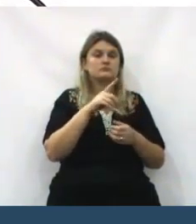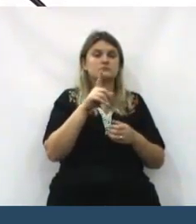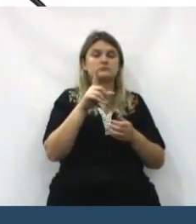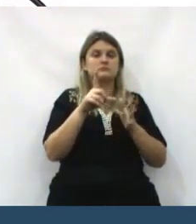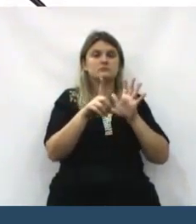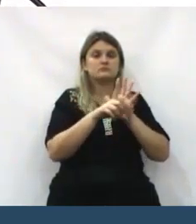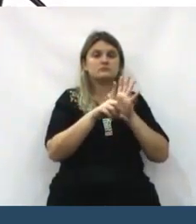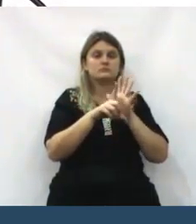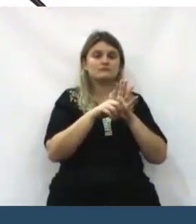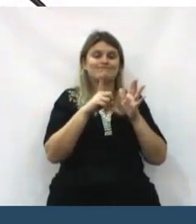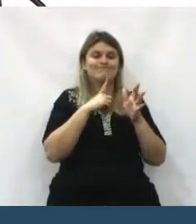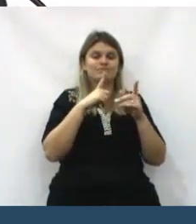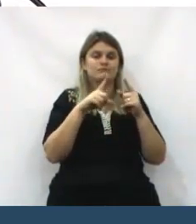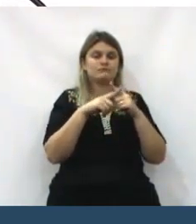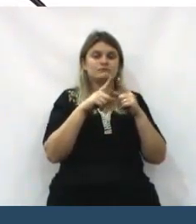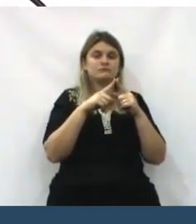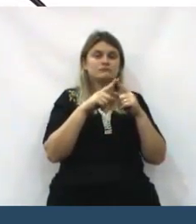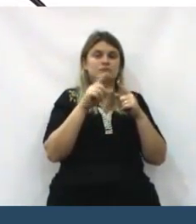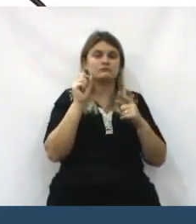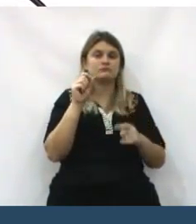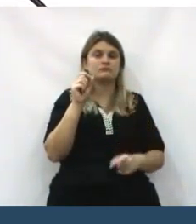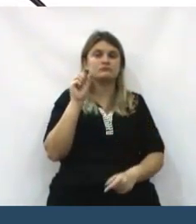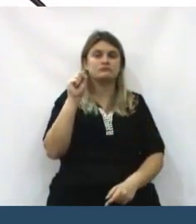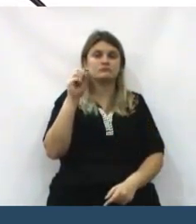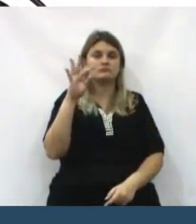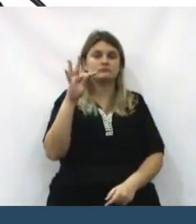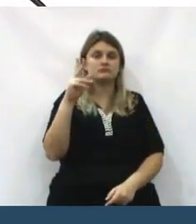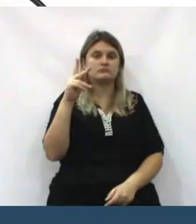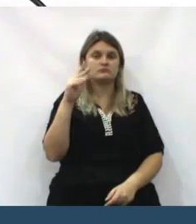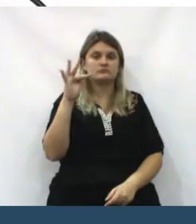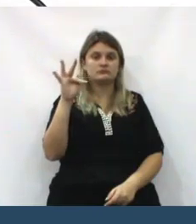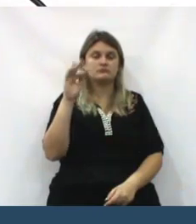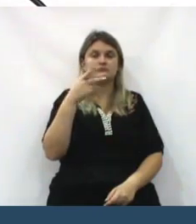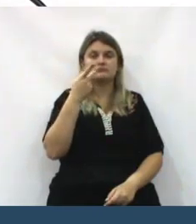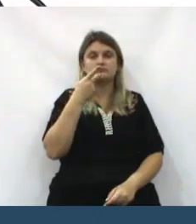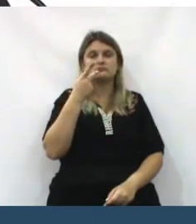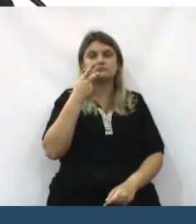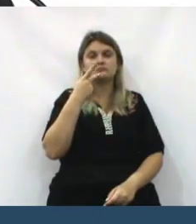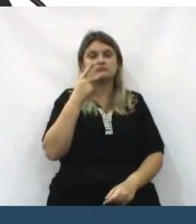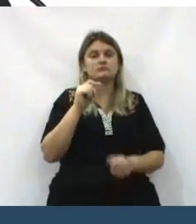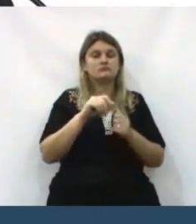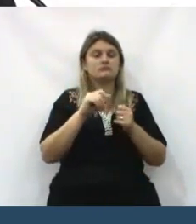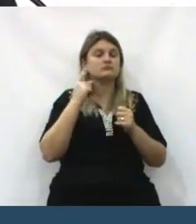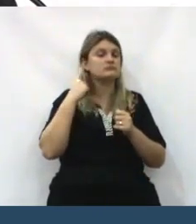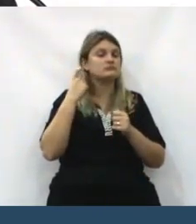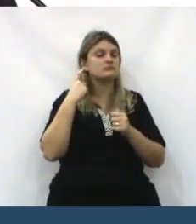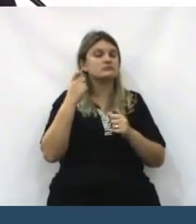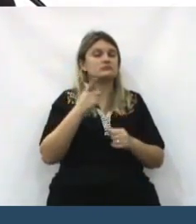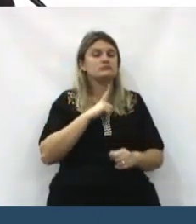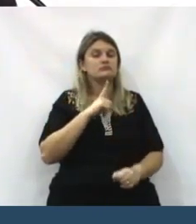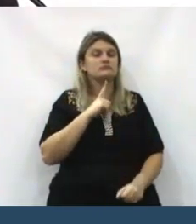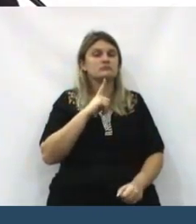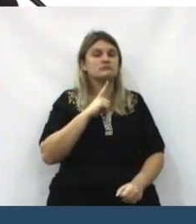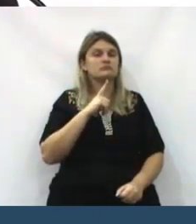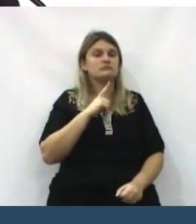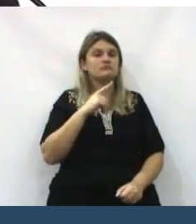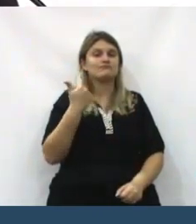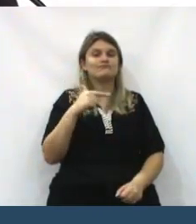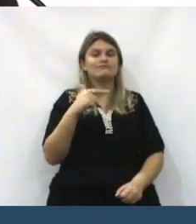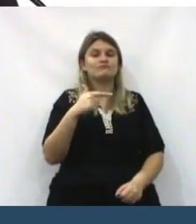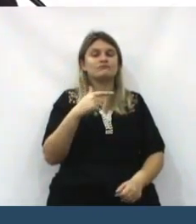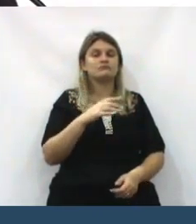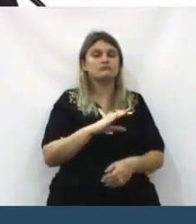em sintonia com o que o STF decidiu sobre as doações de empresas, naquela ação direta